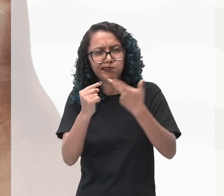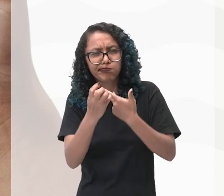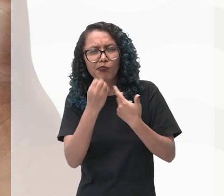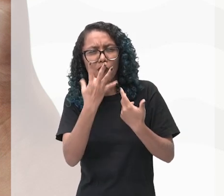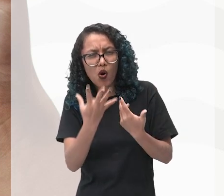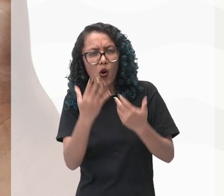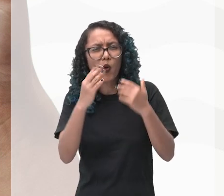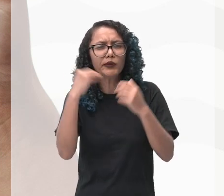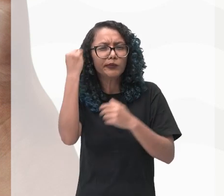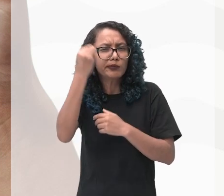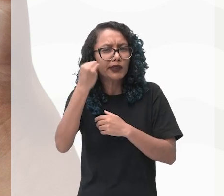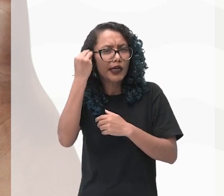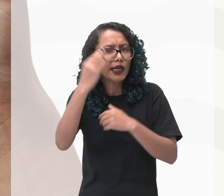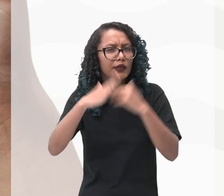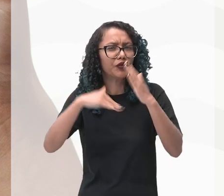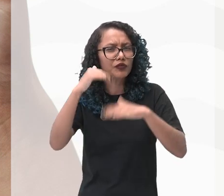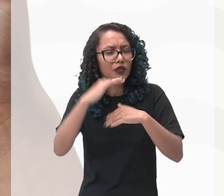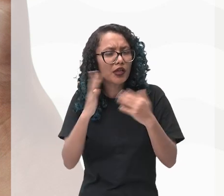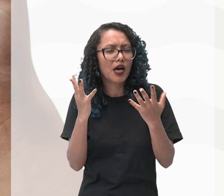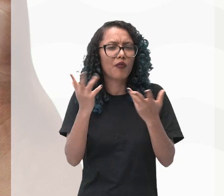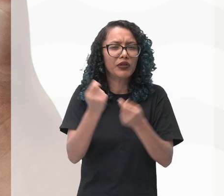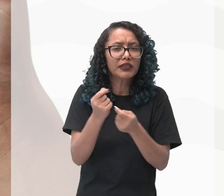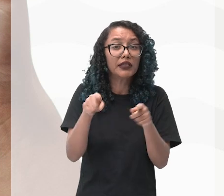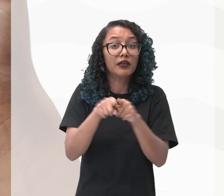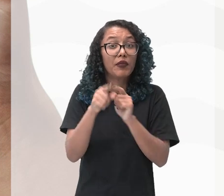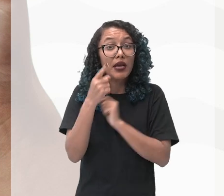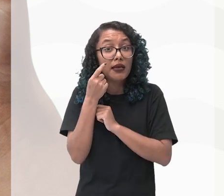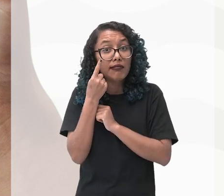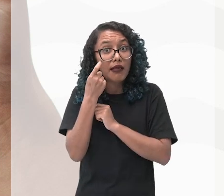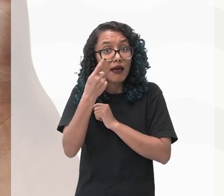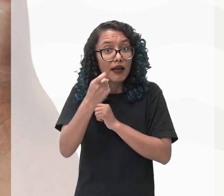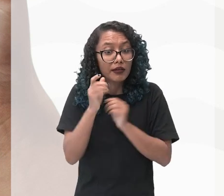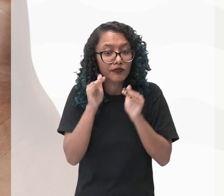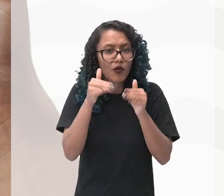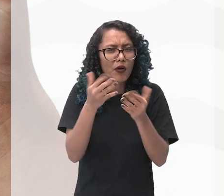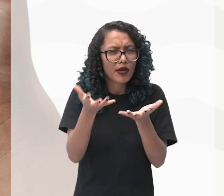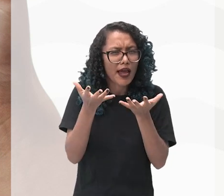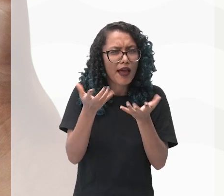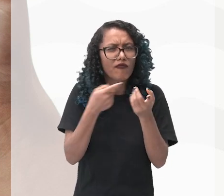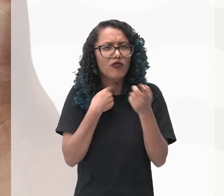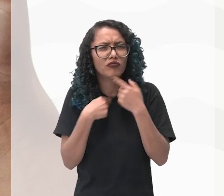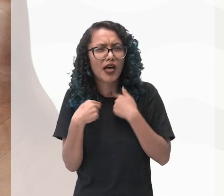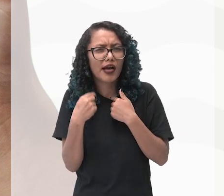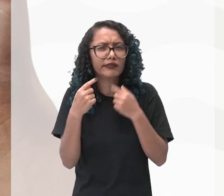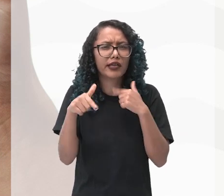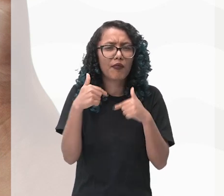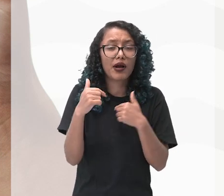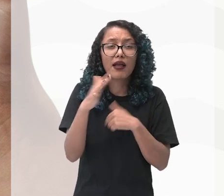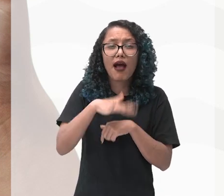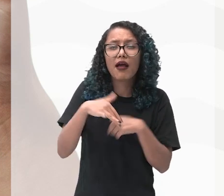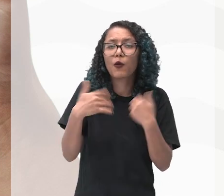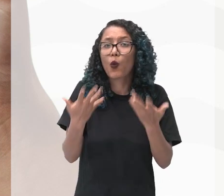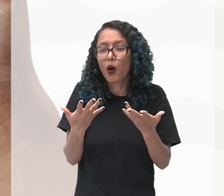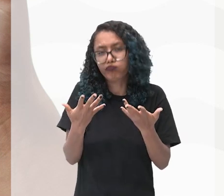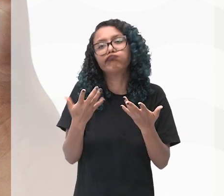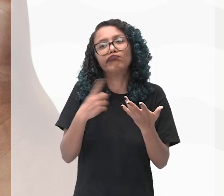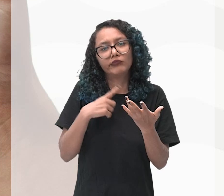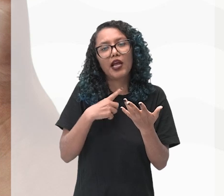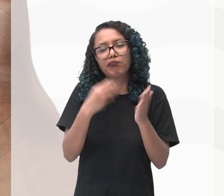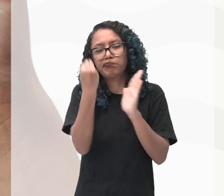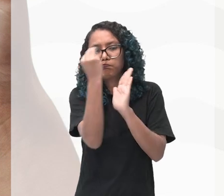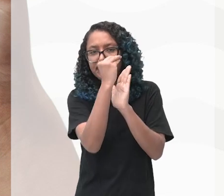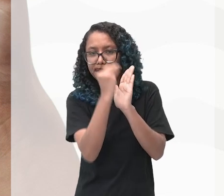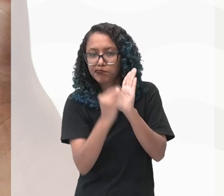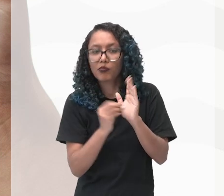criar perfis que destacam suas qualificações, experiências profissionais, habilidades e interesses